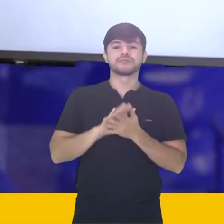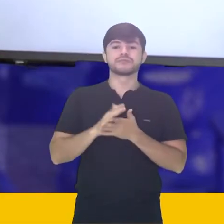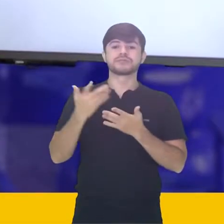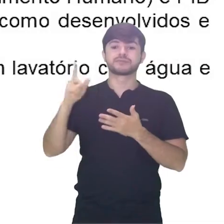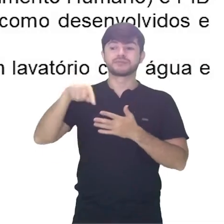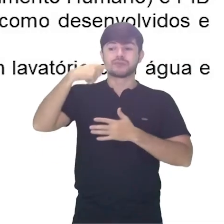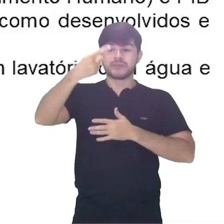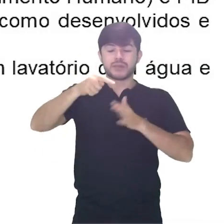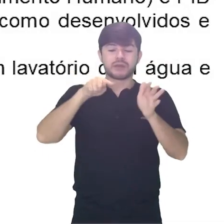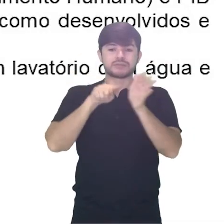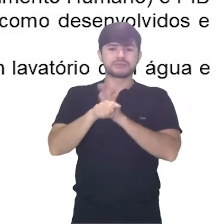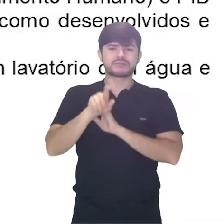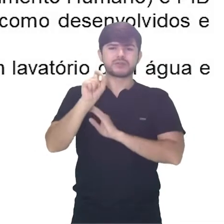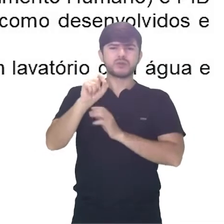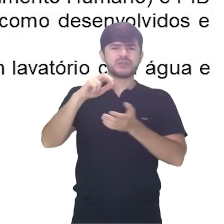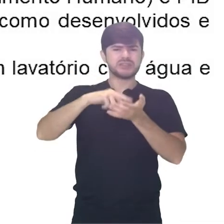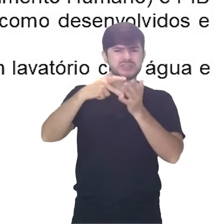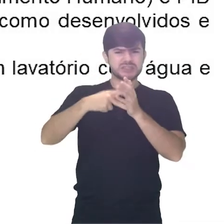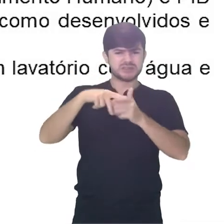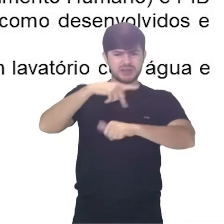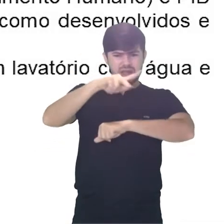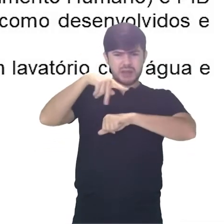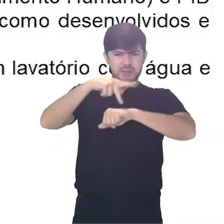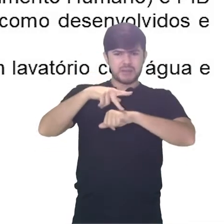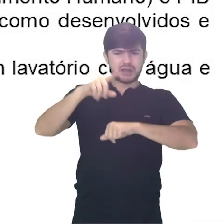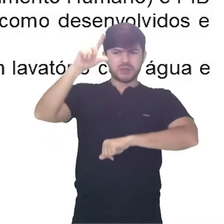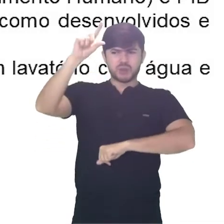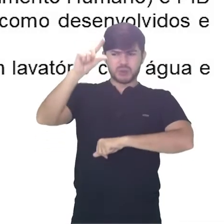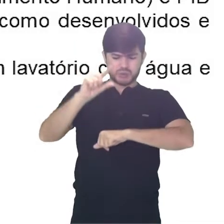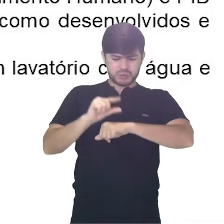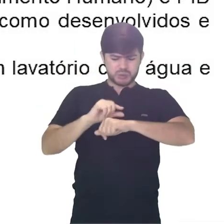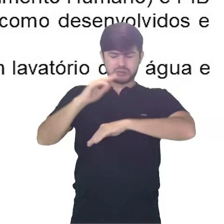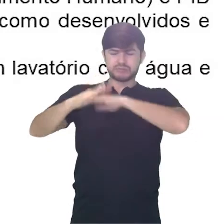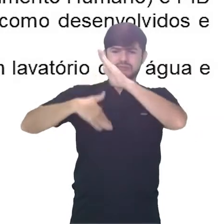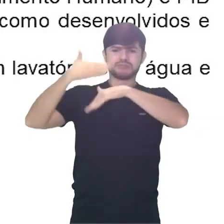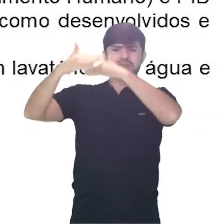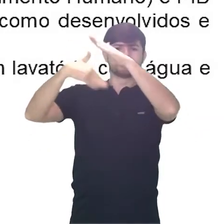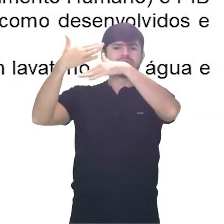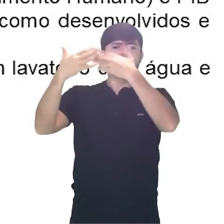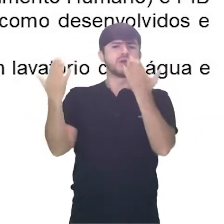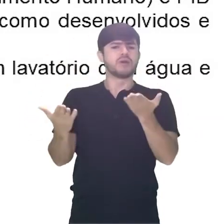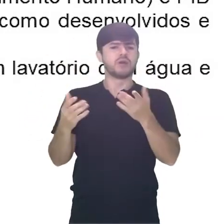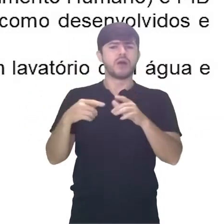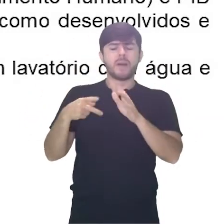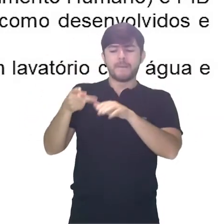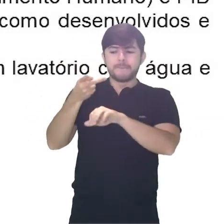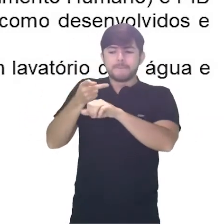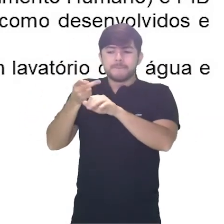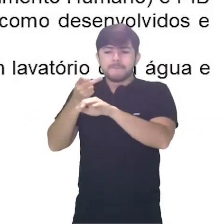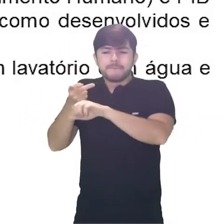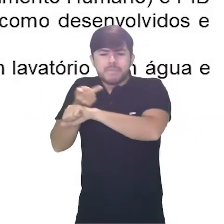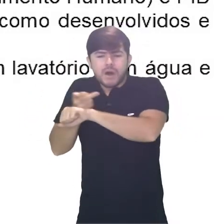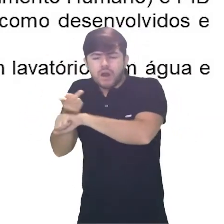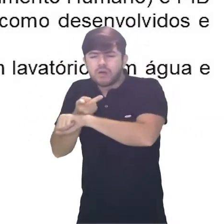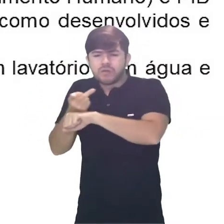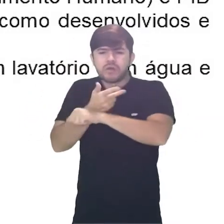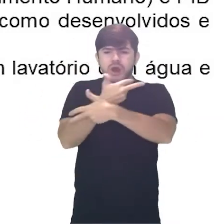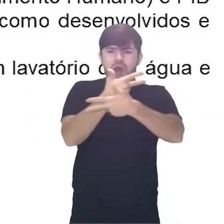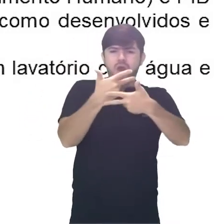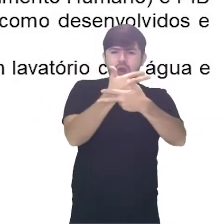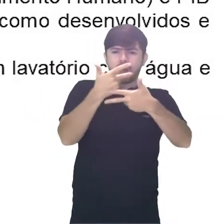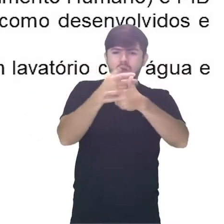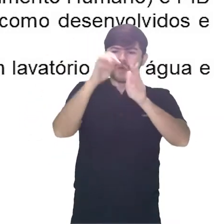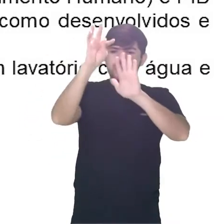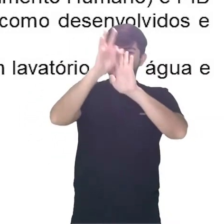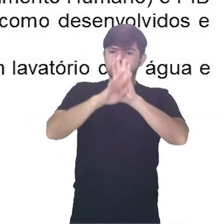Próxima pergunta. O que são países menos desenvolvidos de acordo com o que você já aprendeu? Procure elementos no texto que possam